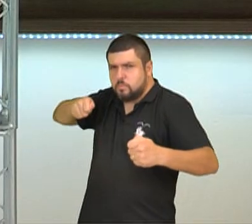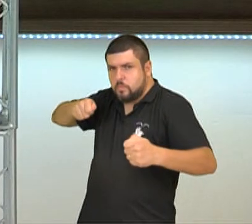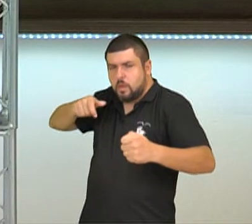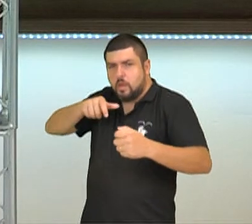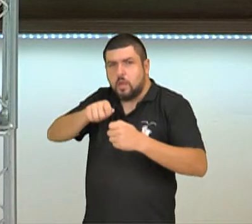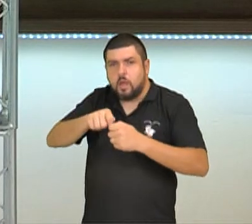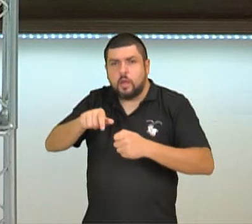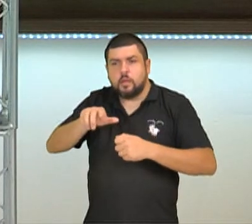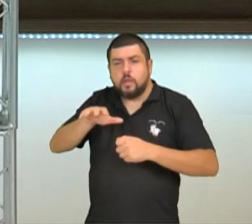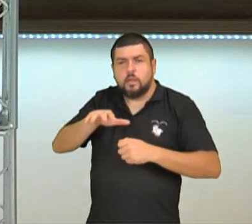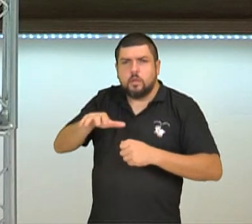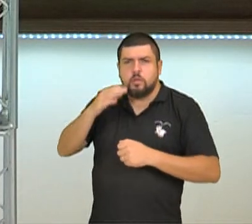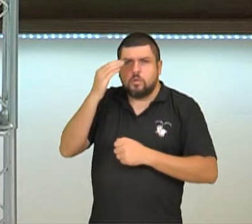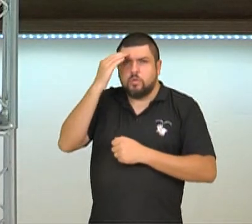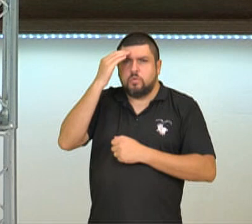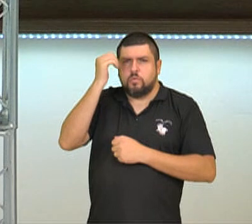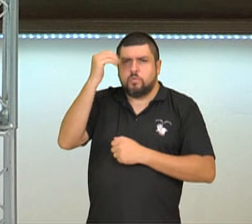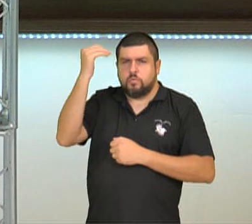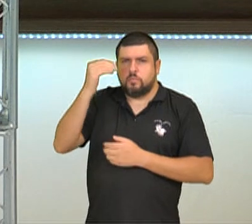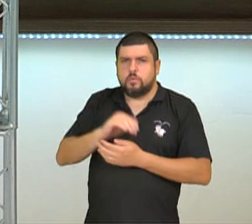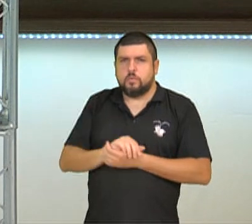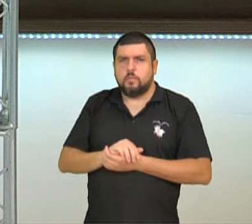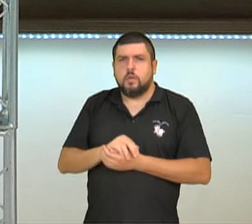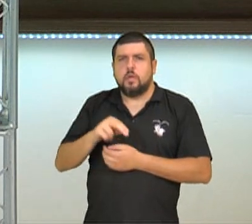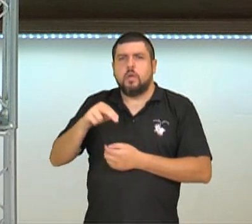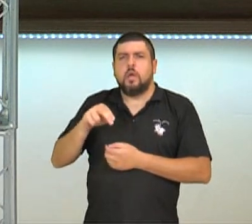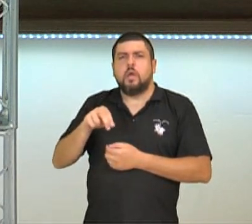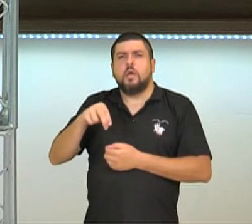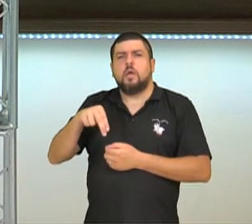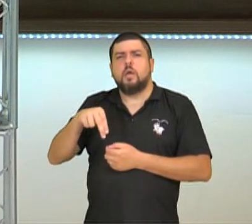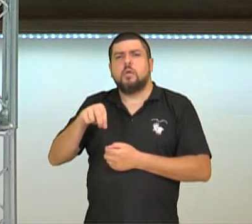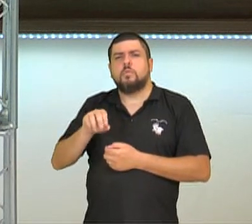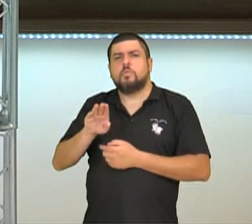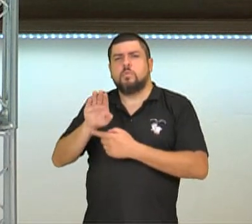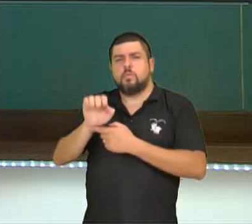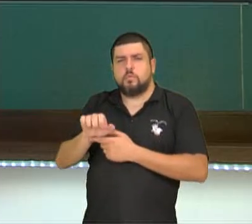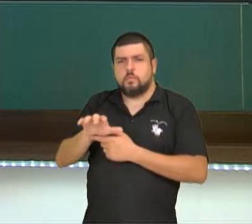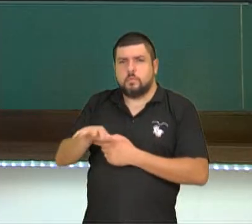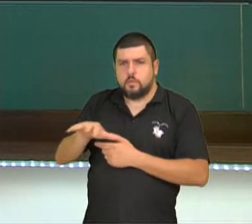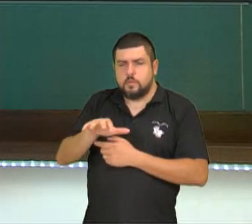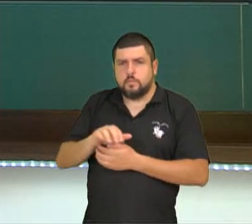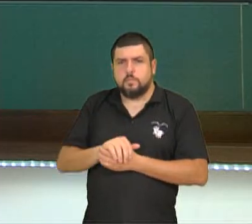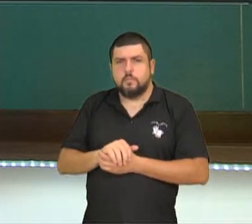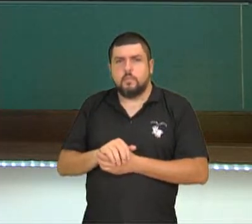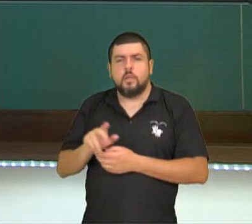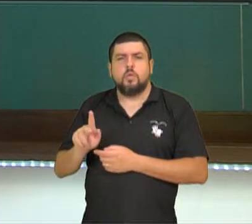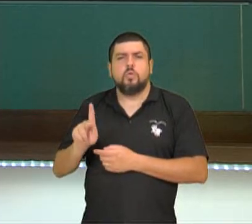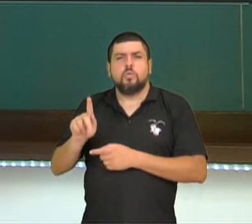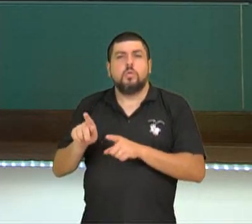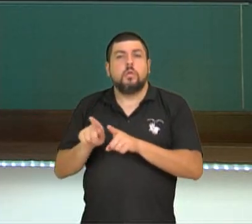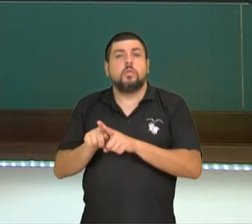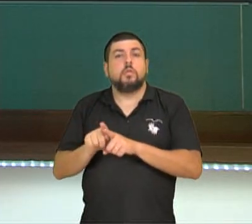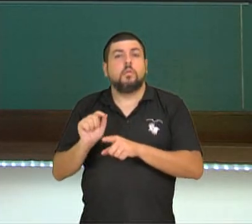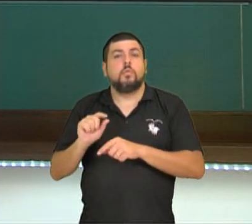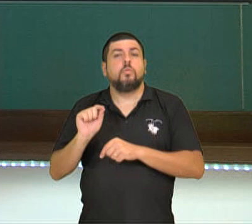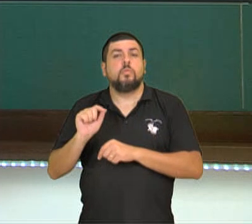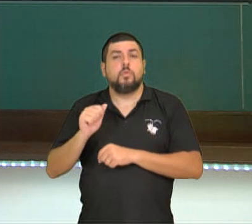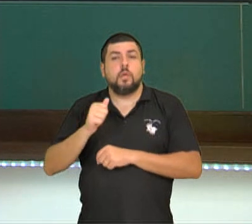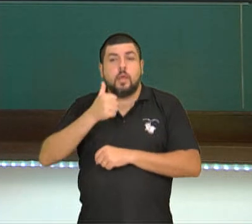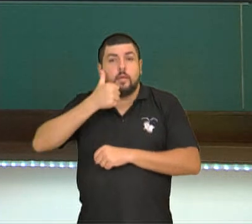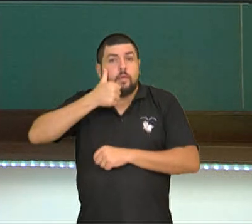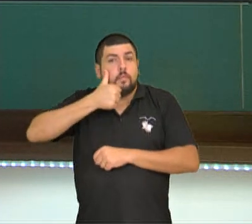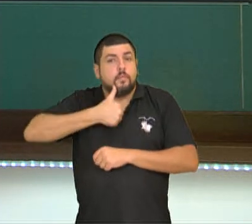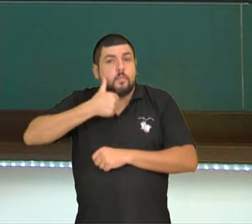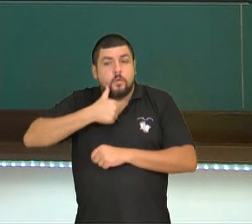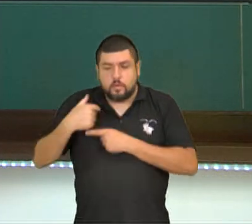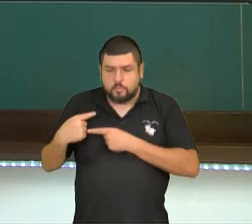de Núbia, vem de Noup, que significa ouro em africanês. Os cuxitas também eram matriarcais, as mulheres tomavam posições muito